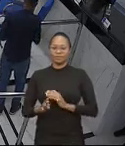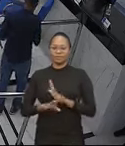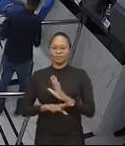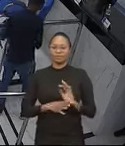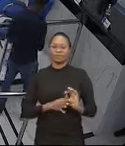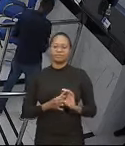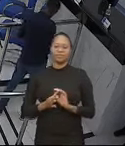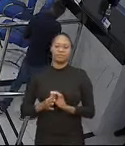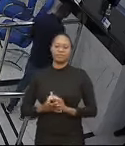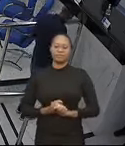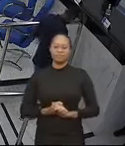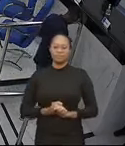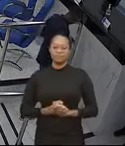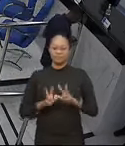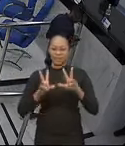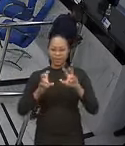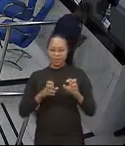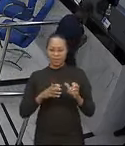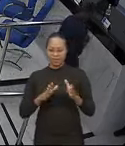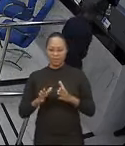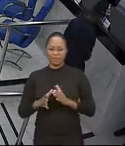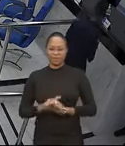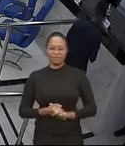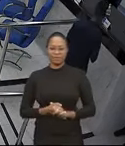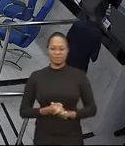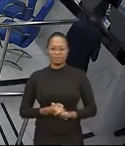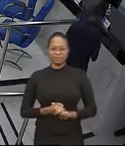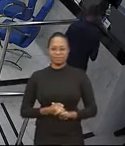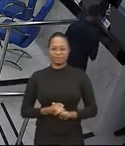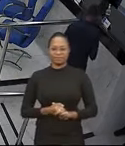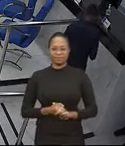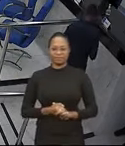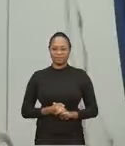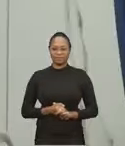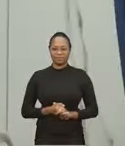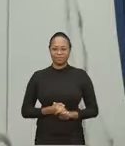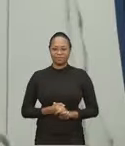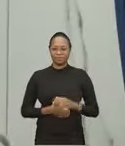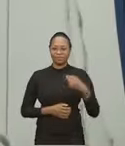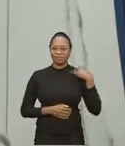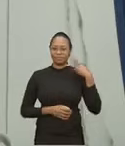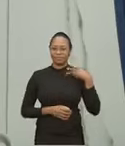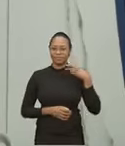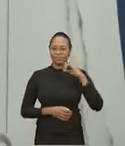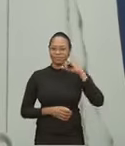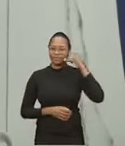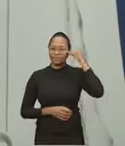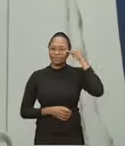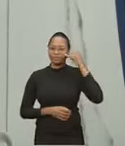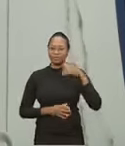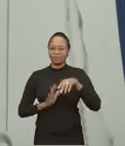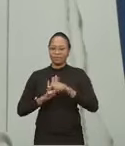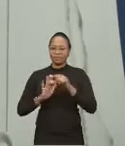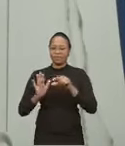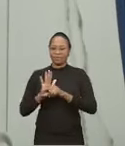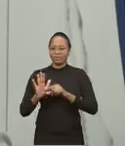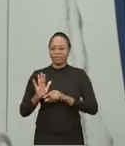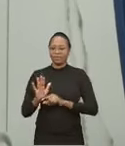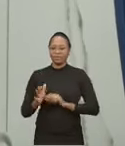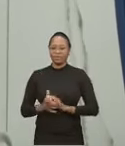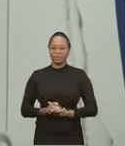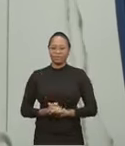aprovado por unanimidade. Próxima matéria. Senhor presidente, temos duas matérias do nosso querido vereador James, vou ler em bloco. Indicação de